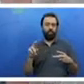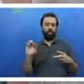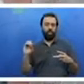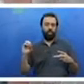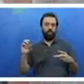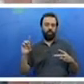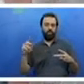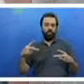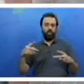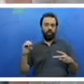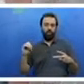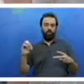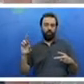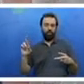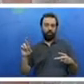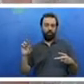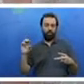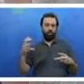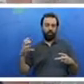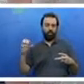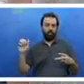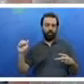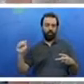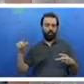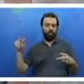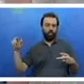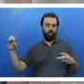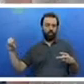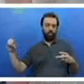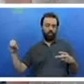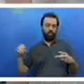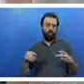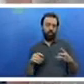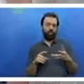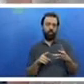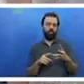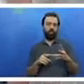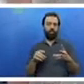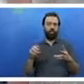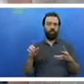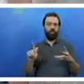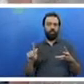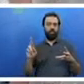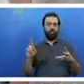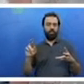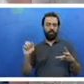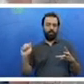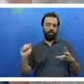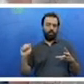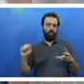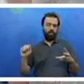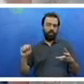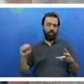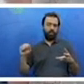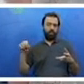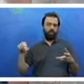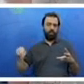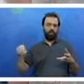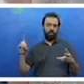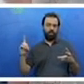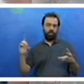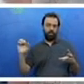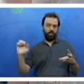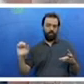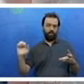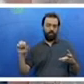e grandezas proporcionais. Razão é a divisão ou a fração entre